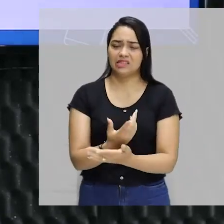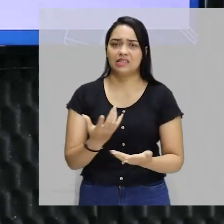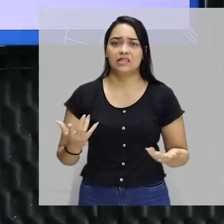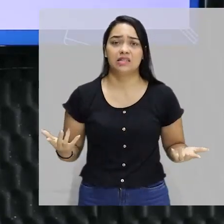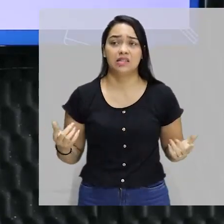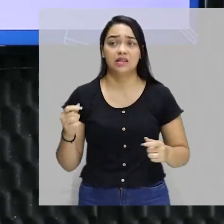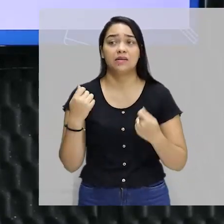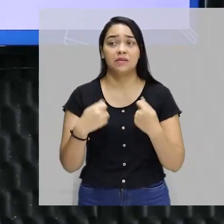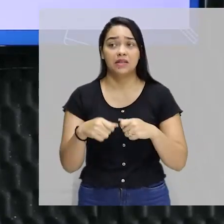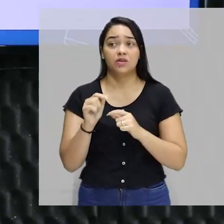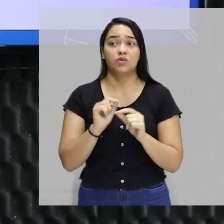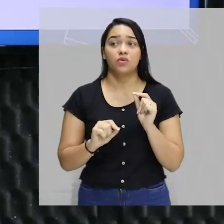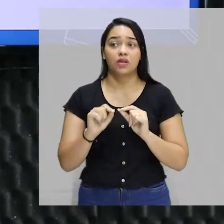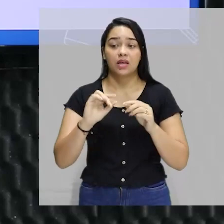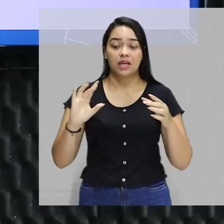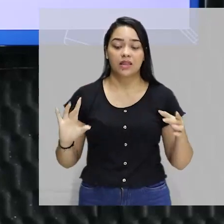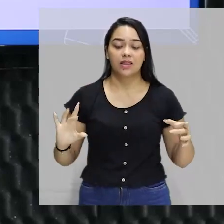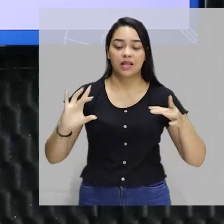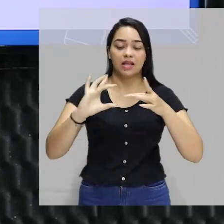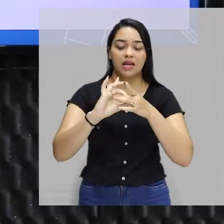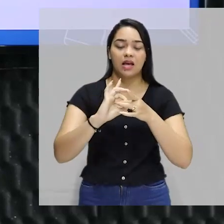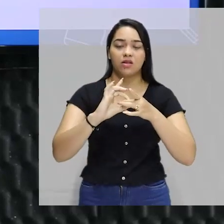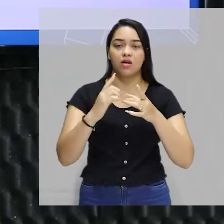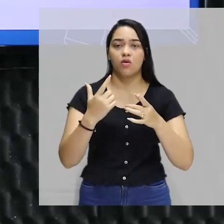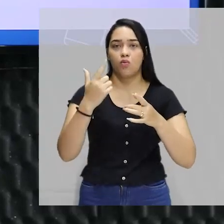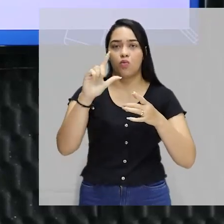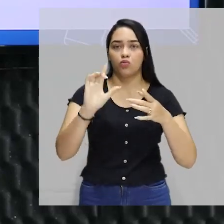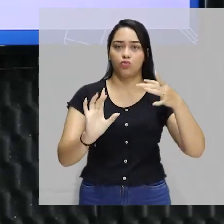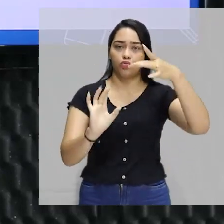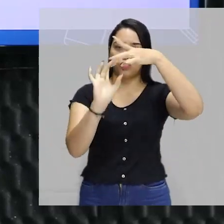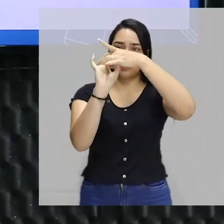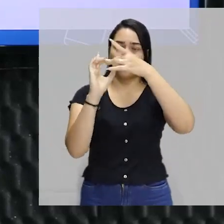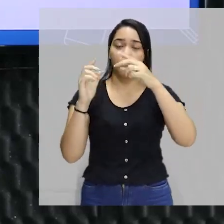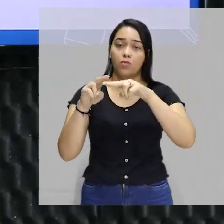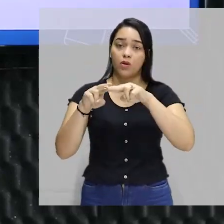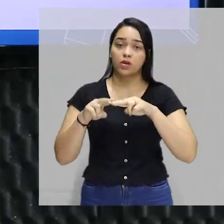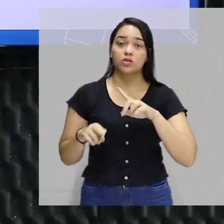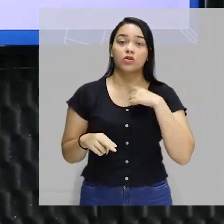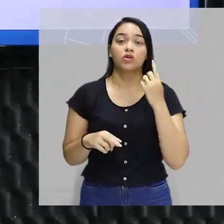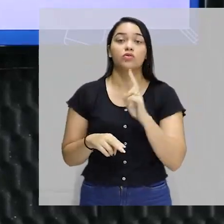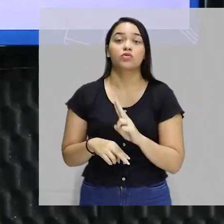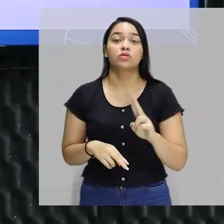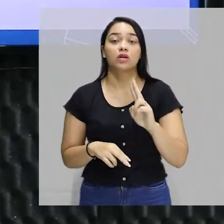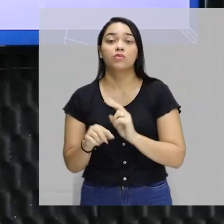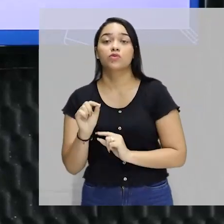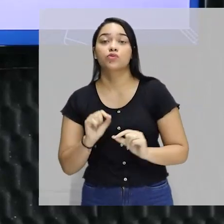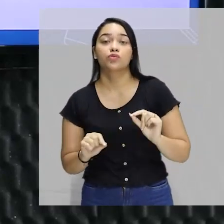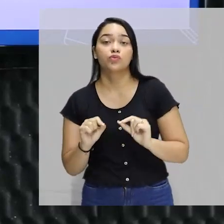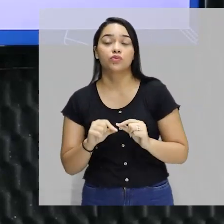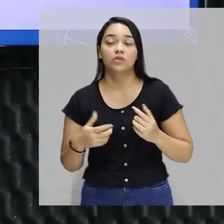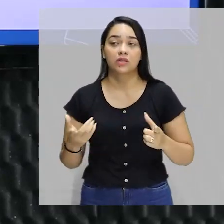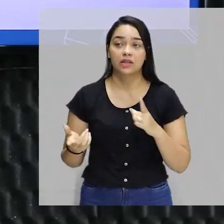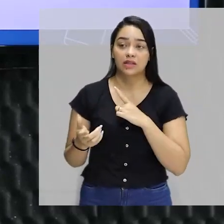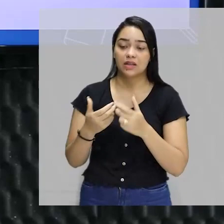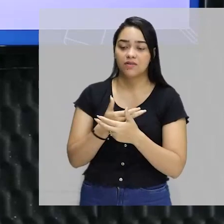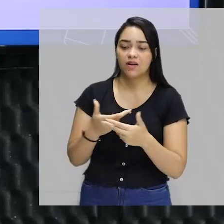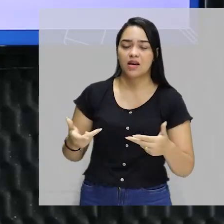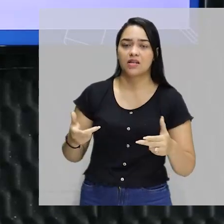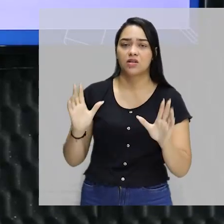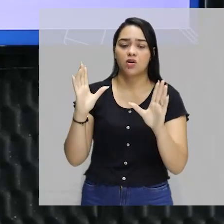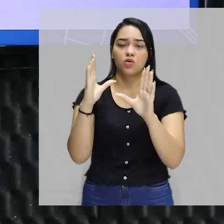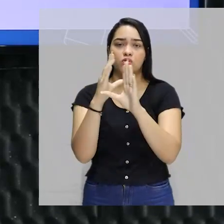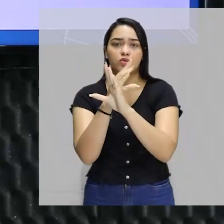verdade, um parágrafo ele tem que estar interligado ao outro. Para isso, nós utilizamos o quê? Nós utilizamos as